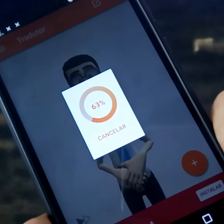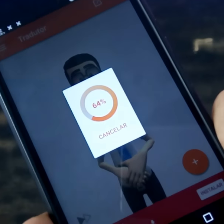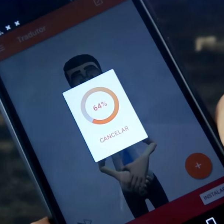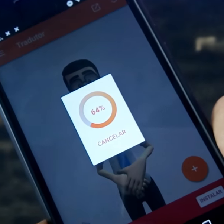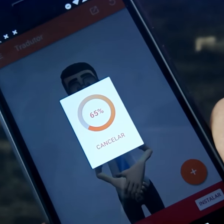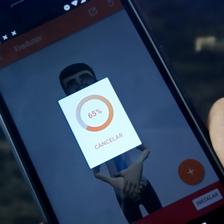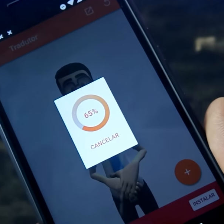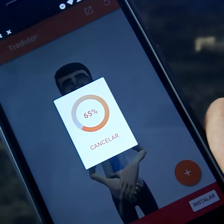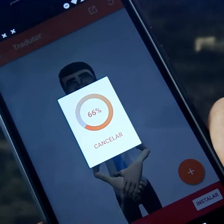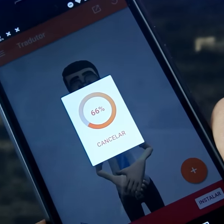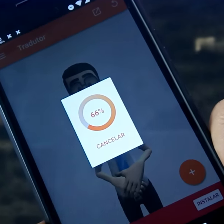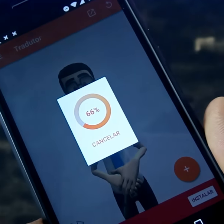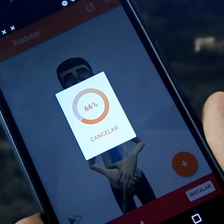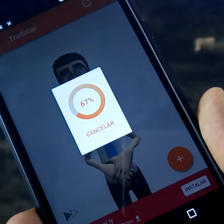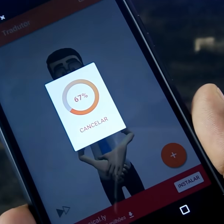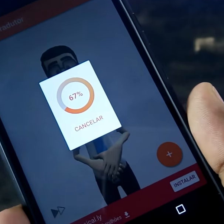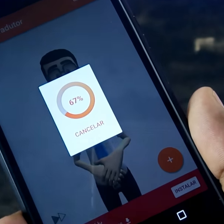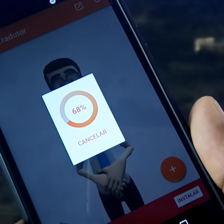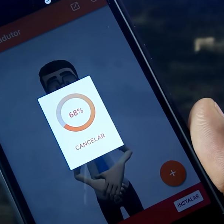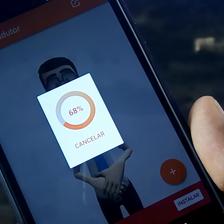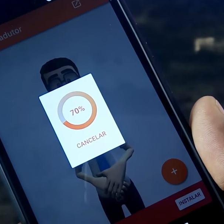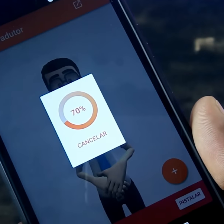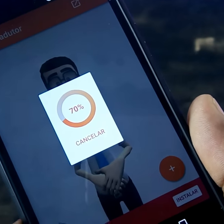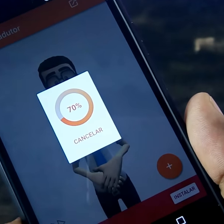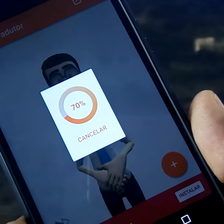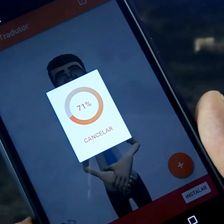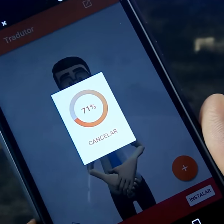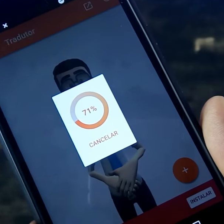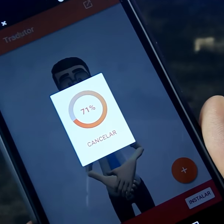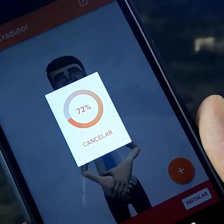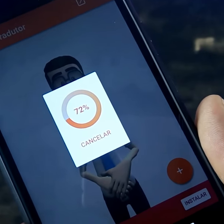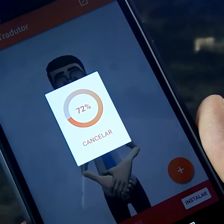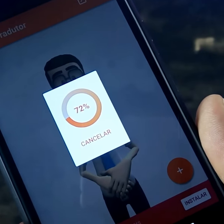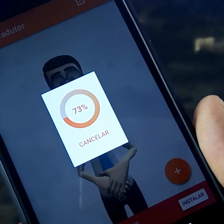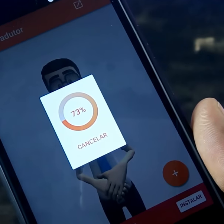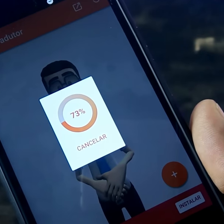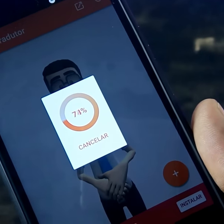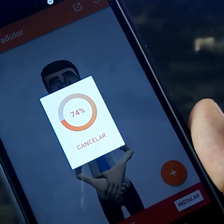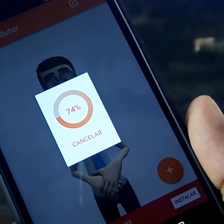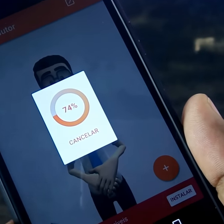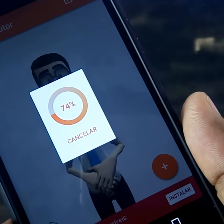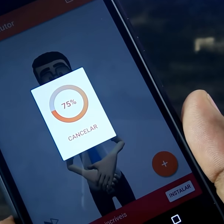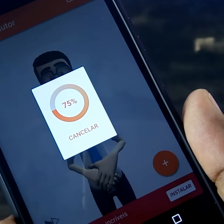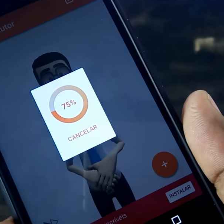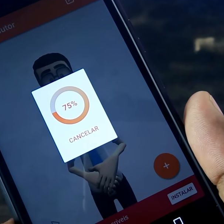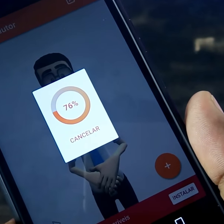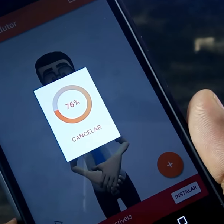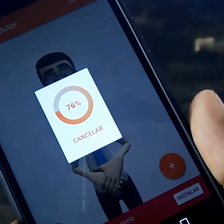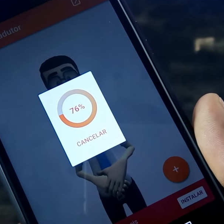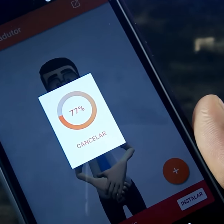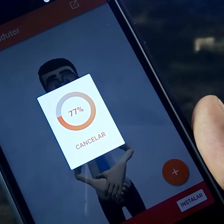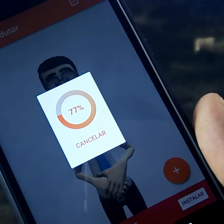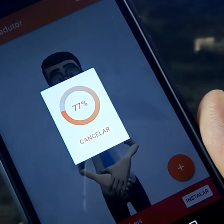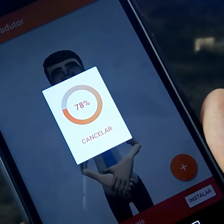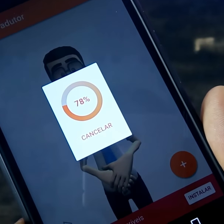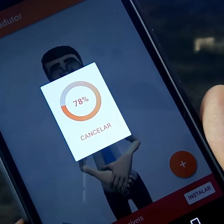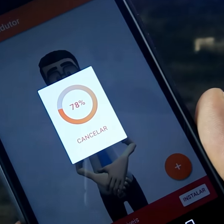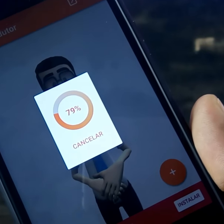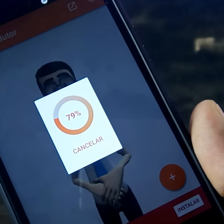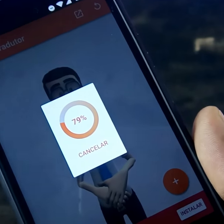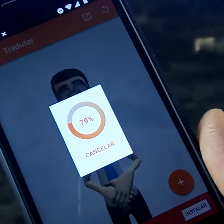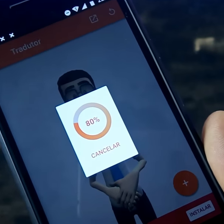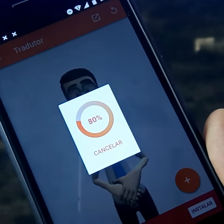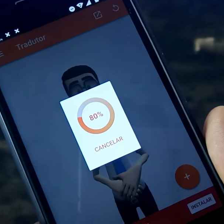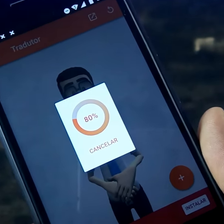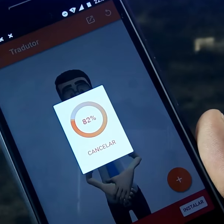imagenzinha e vai salvar. A gente vai enviar para alguém desse jeito aqui. Essa é uma das vantagens que eu achei desse aplicativo. Que em outros que eu já